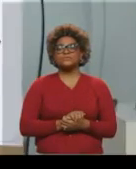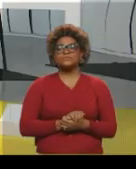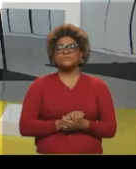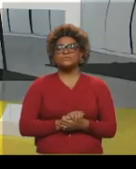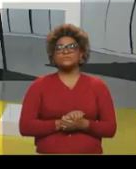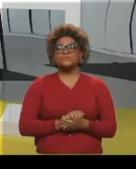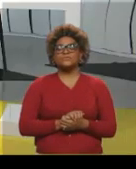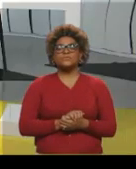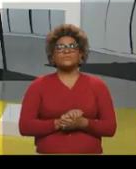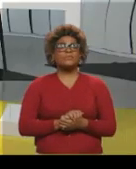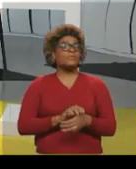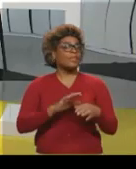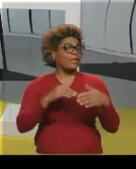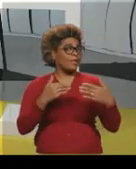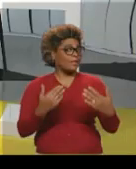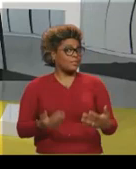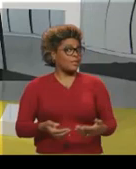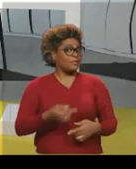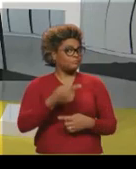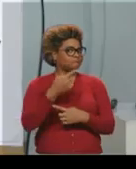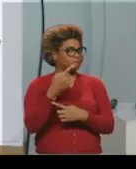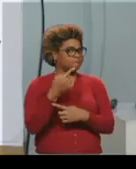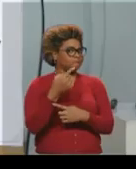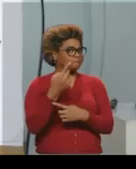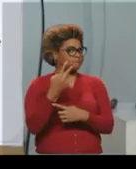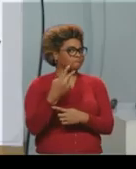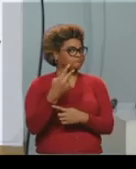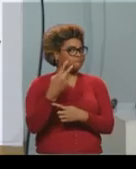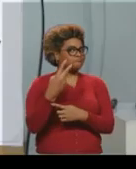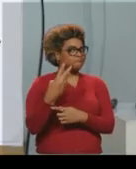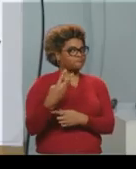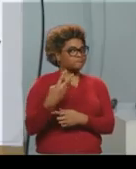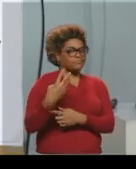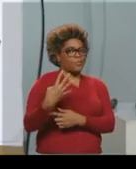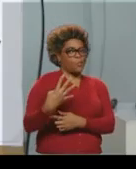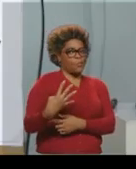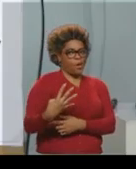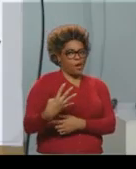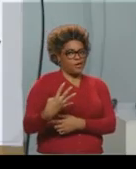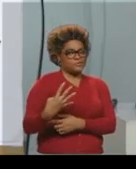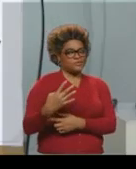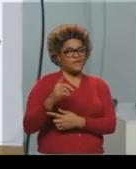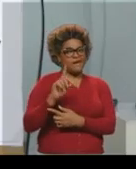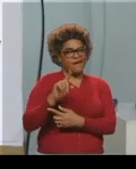Então, 1, 2, 3, 4. Então, ele é